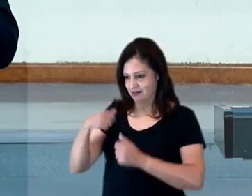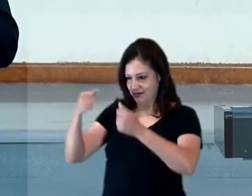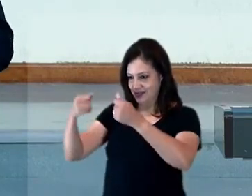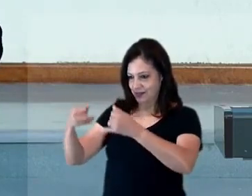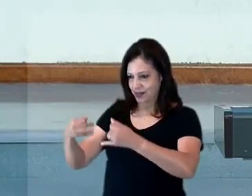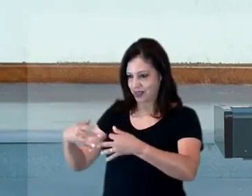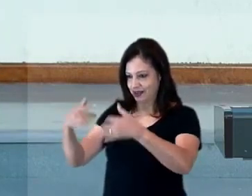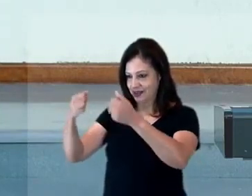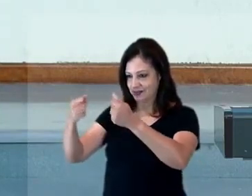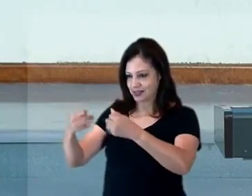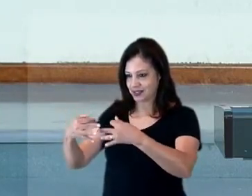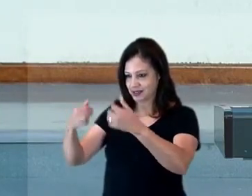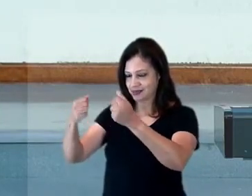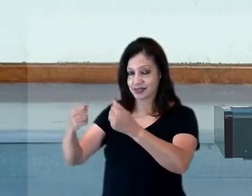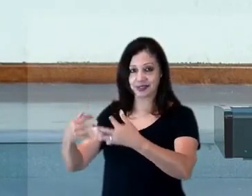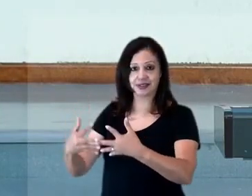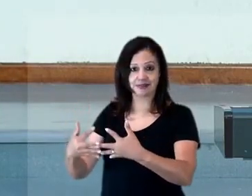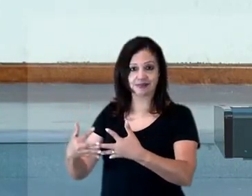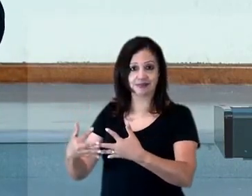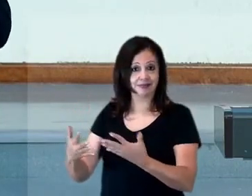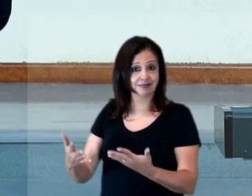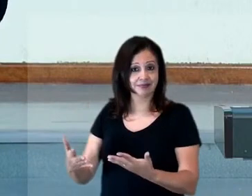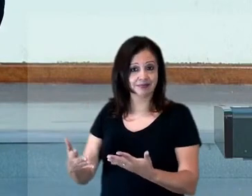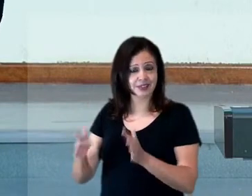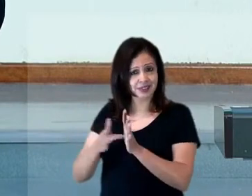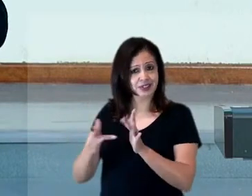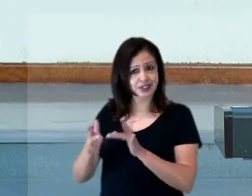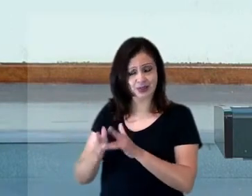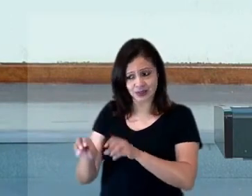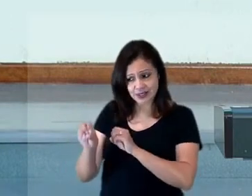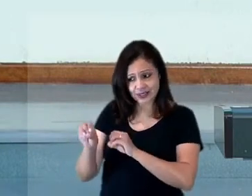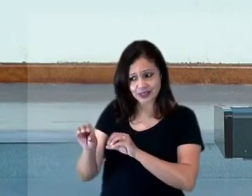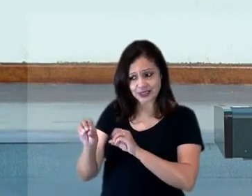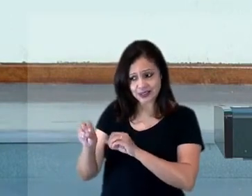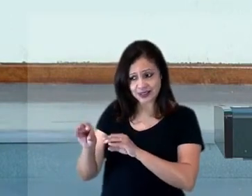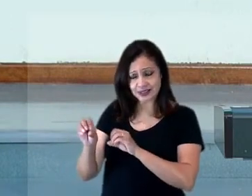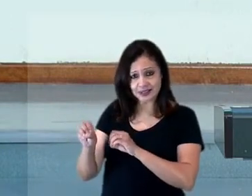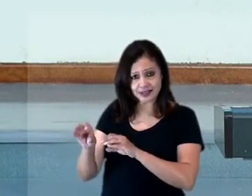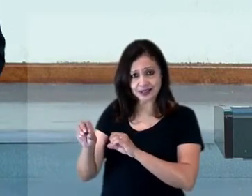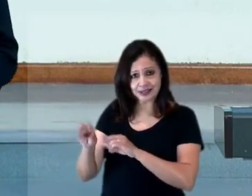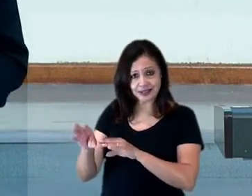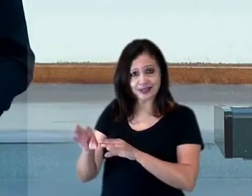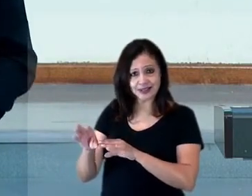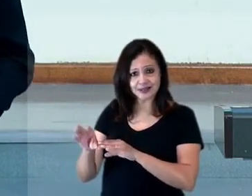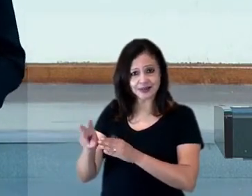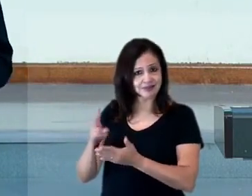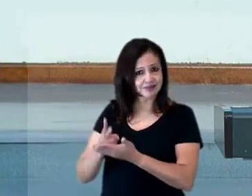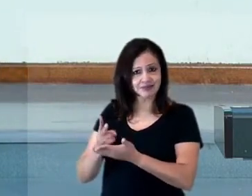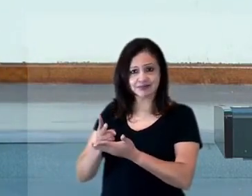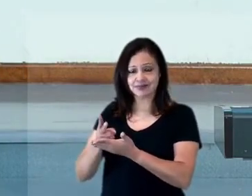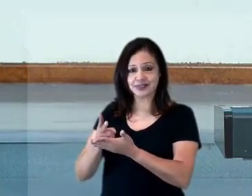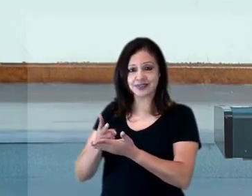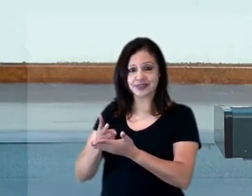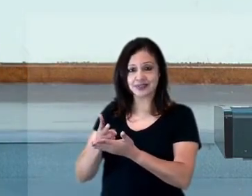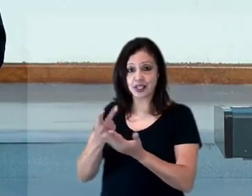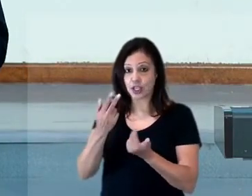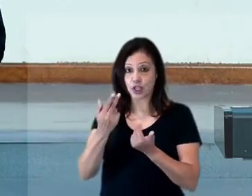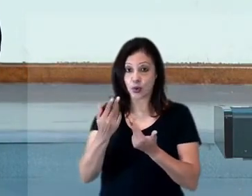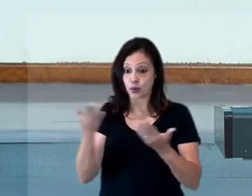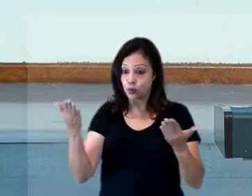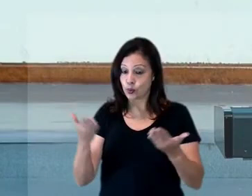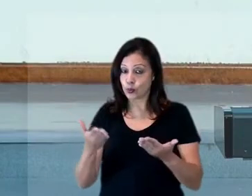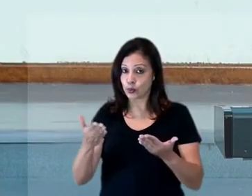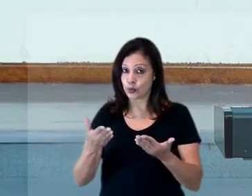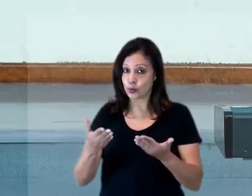de ensinar aos seus discípulos e tem esse cuidado de nos ensinar através da sua palavra. Os discípulos tinham